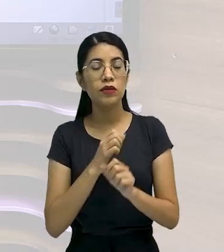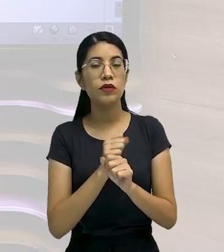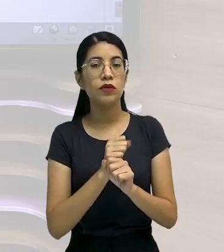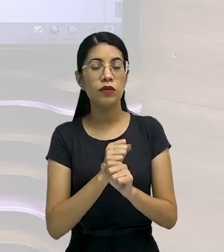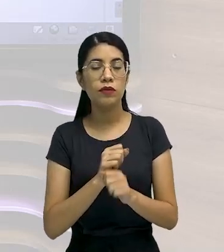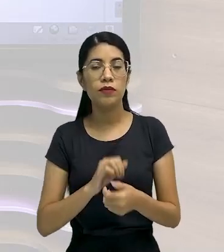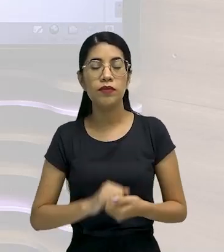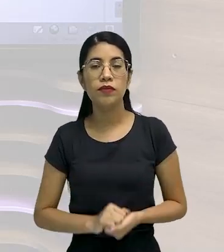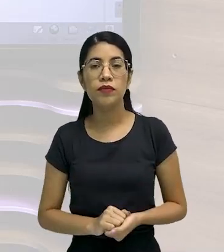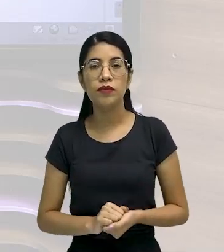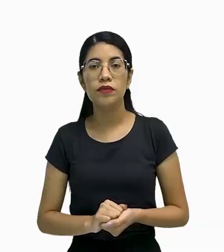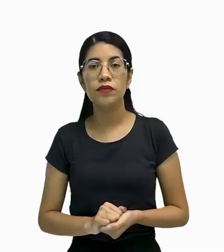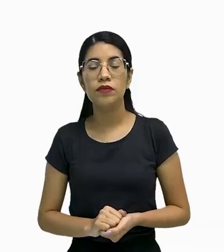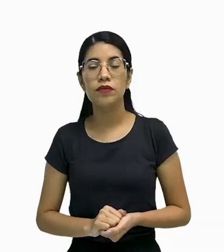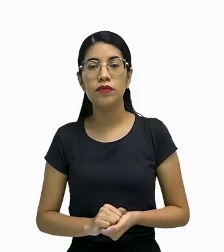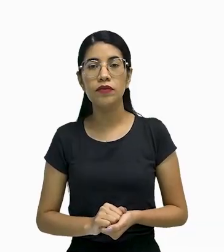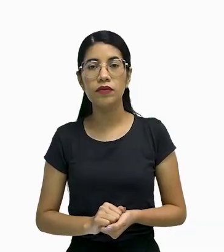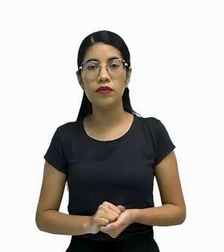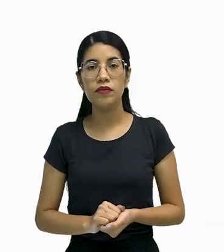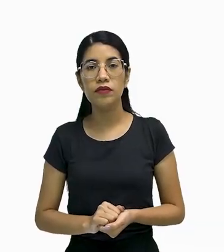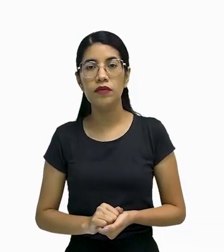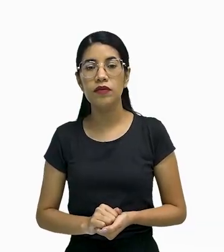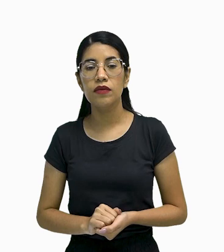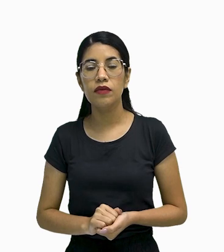a soma entre elas. Vamos voltar para cá então.